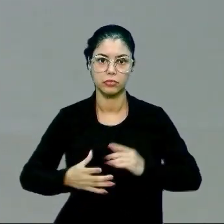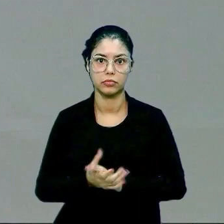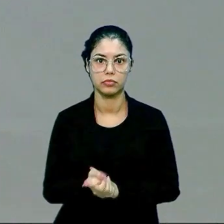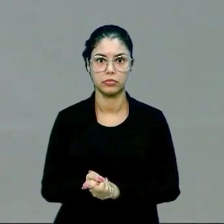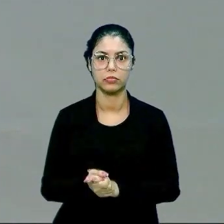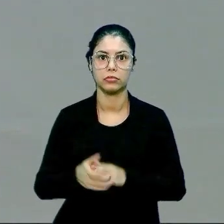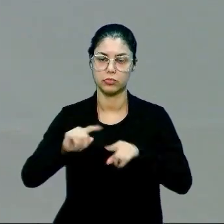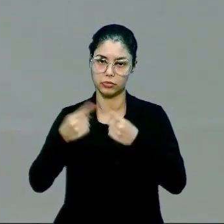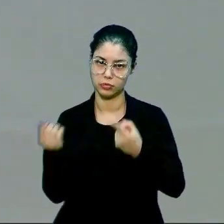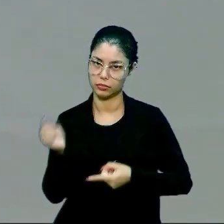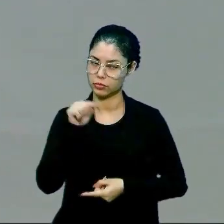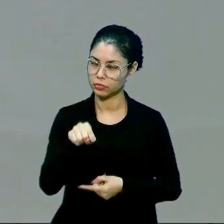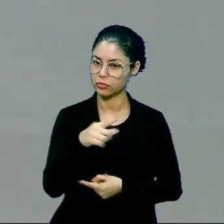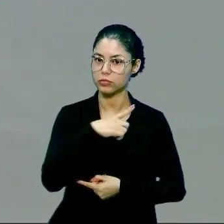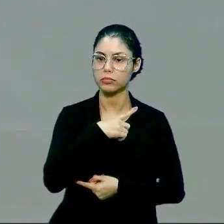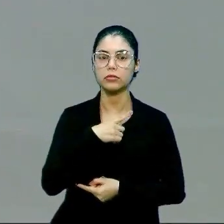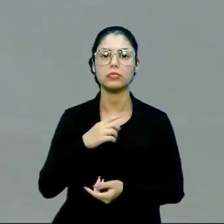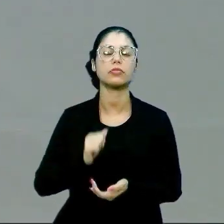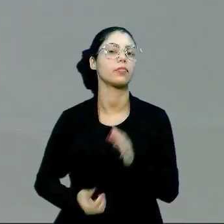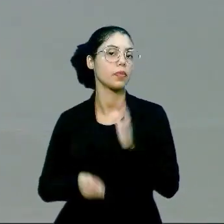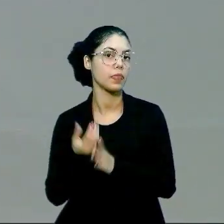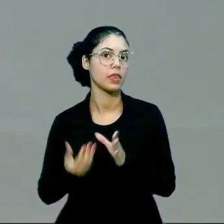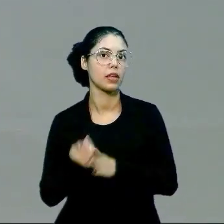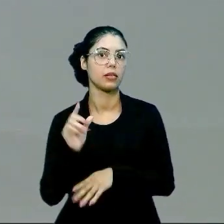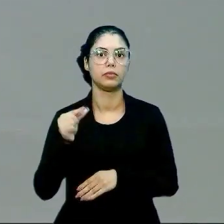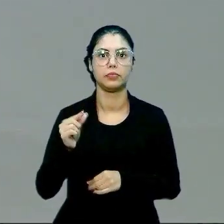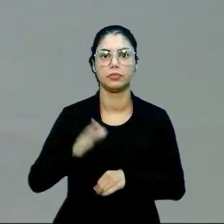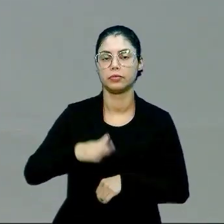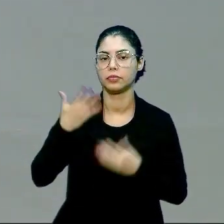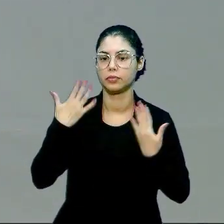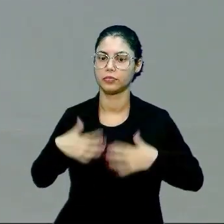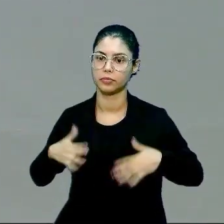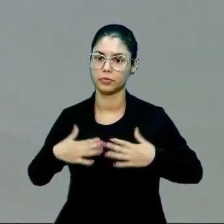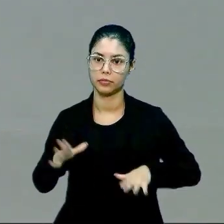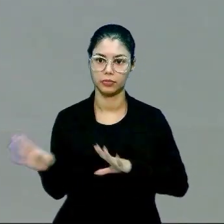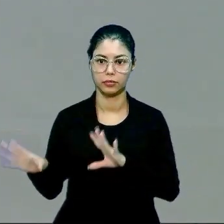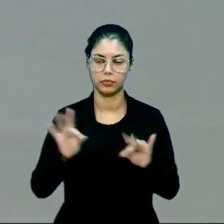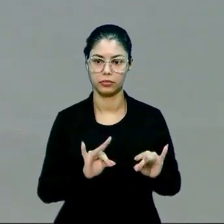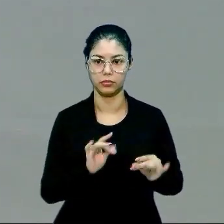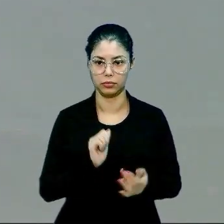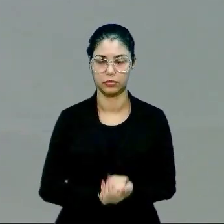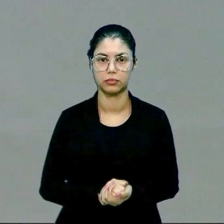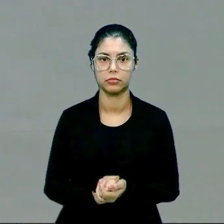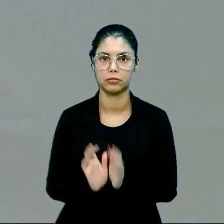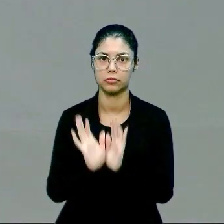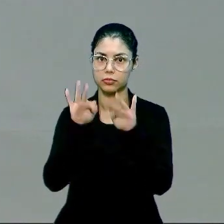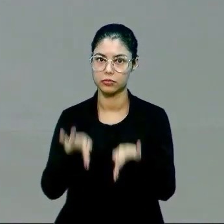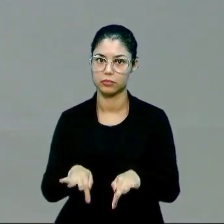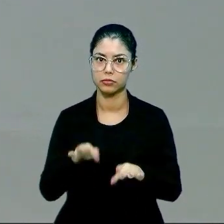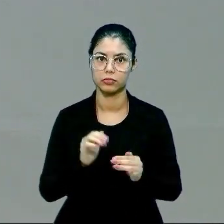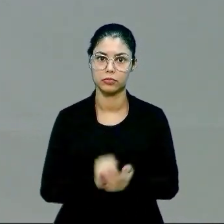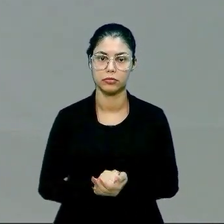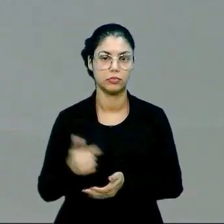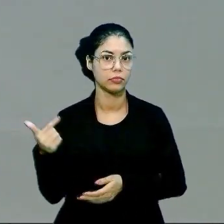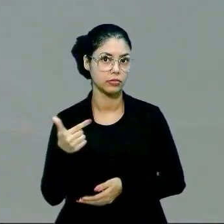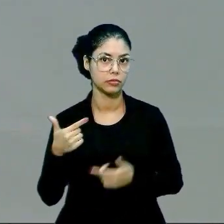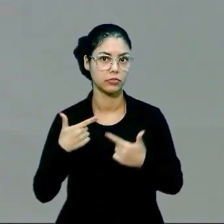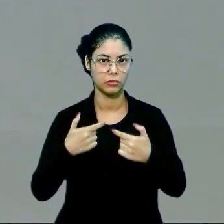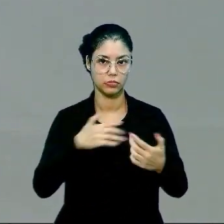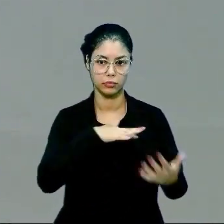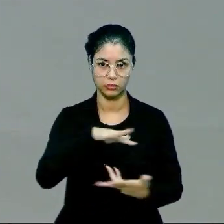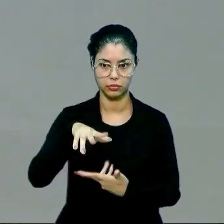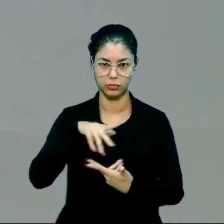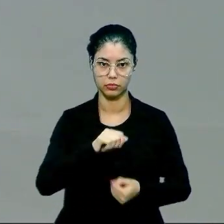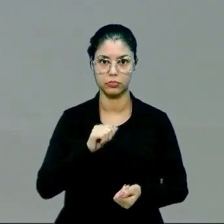políticas, mas aqui a gente tem uma produção um pouco mais tranquila, levando em consideração que a gente tem o fim da Segunda Guerra Mundial, que